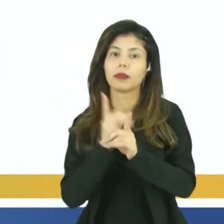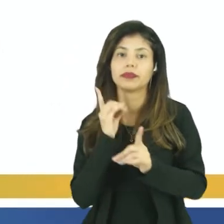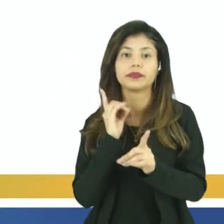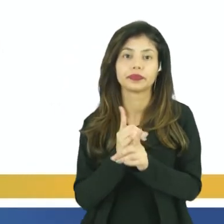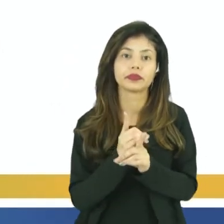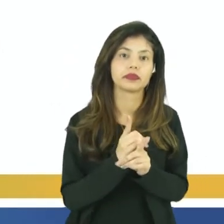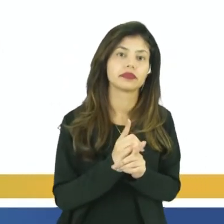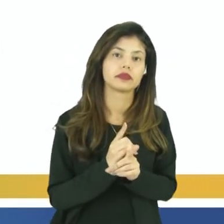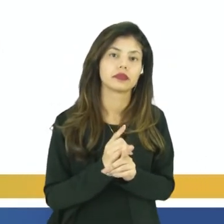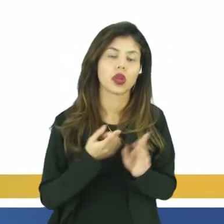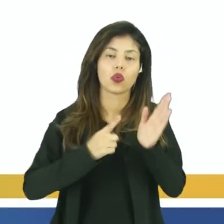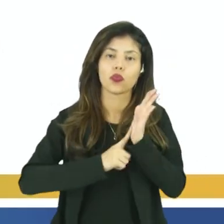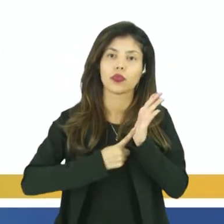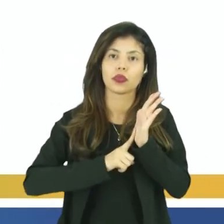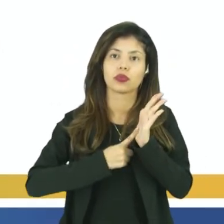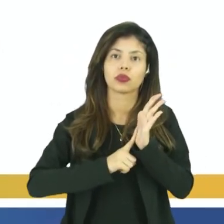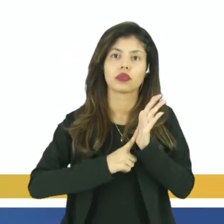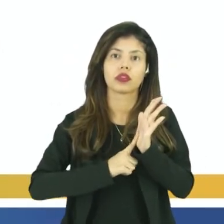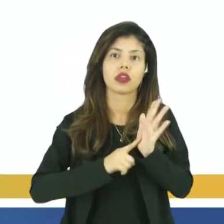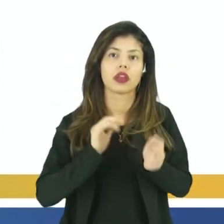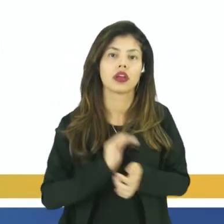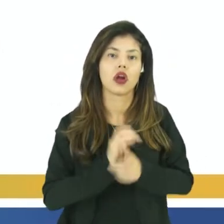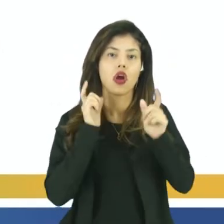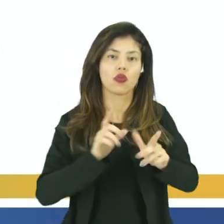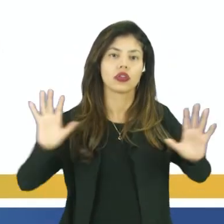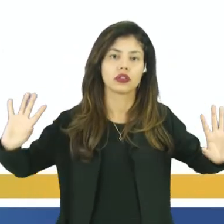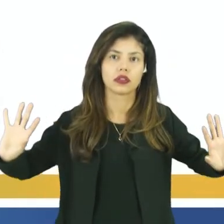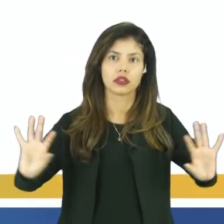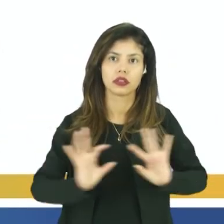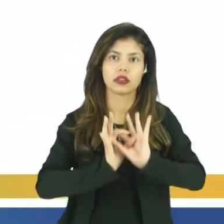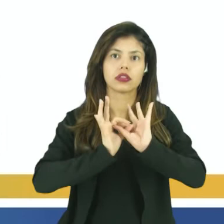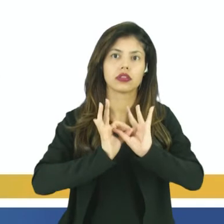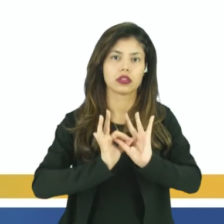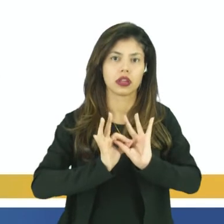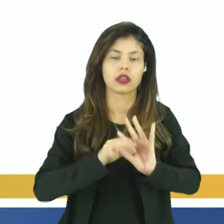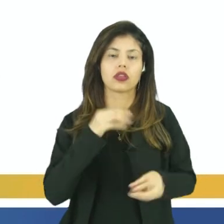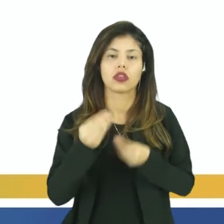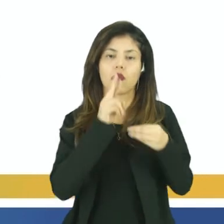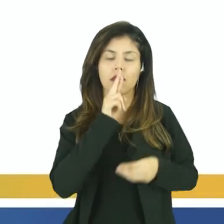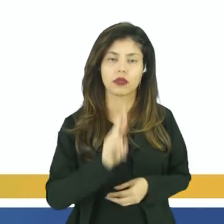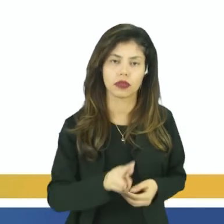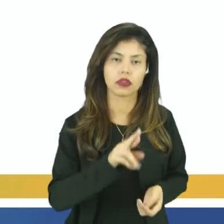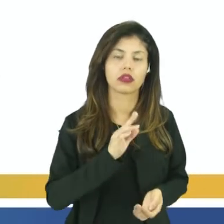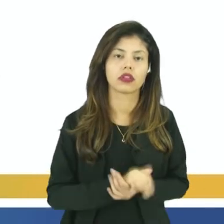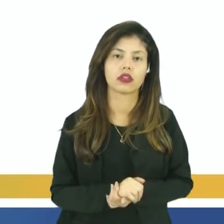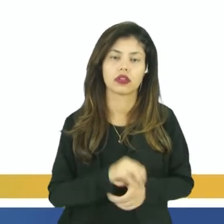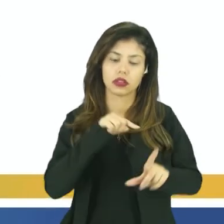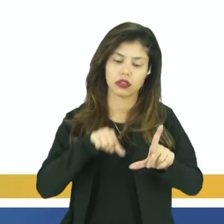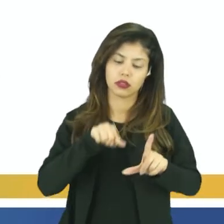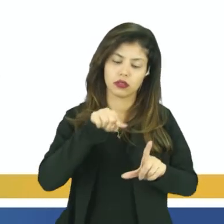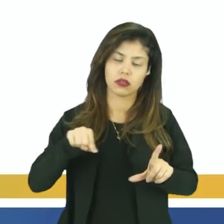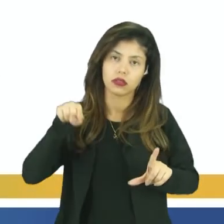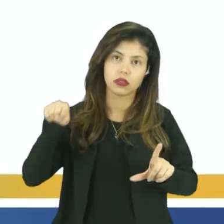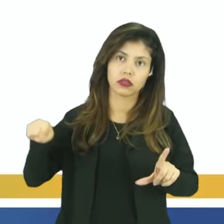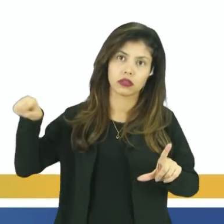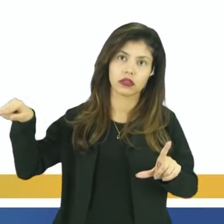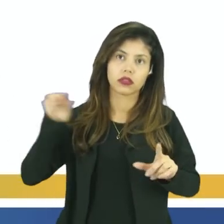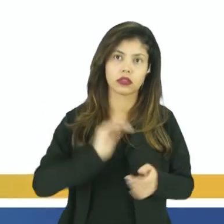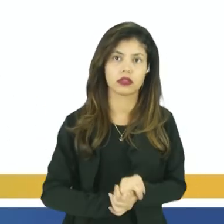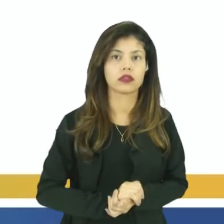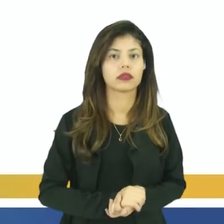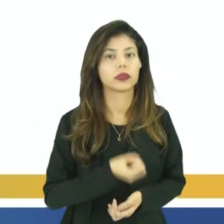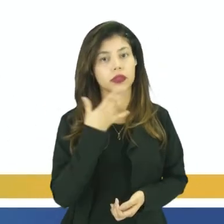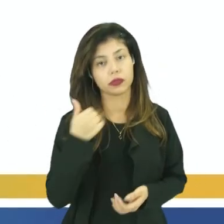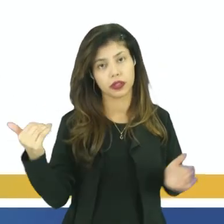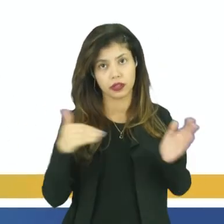encontrarão os pontos onde serão ligados, e aí você tem como resultado o gráfico de linha.